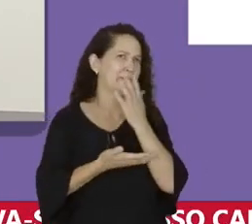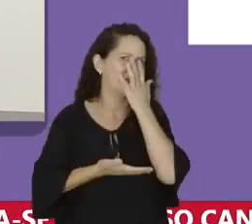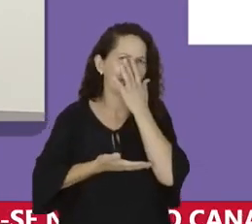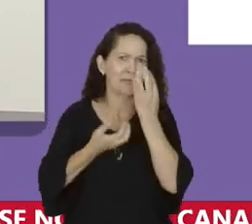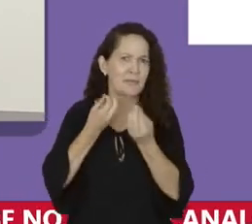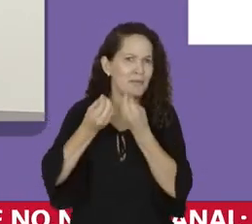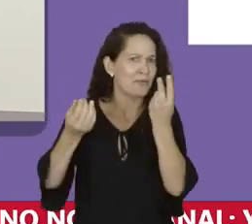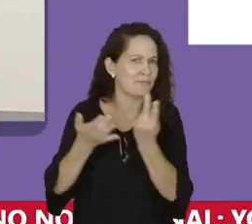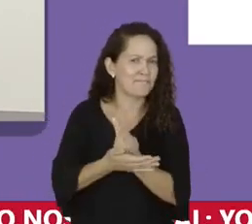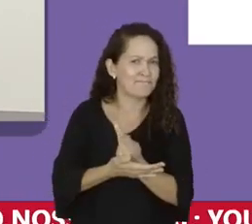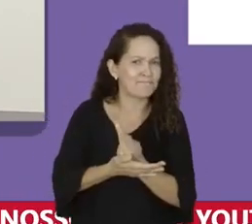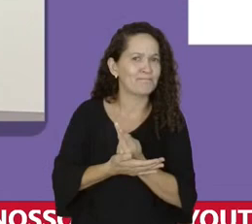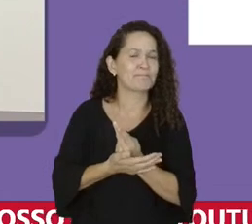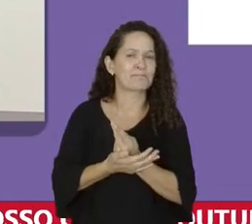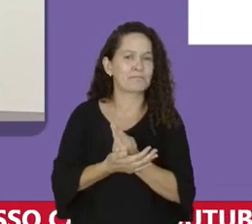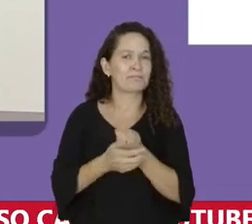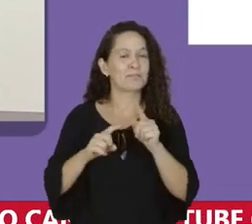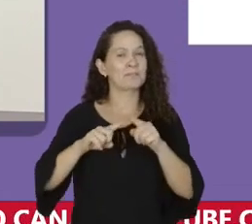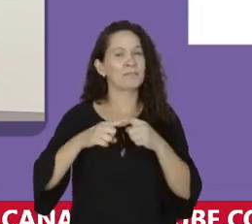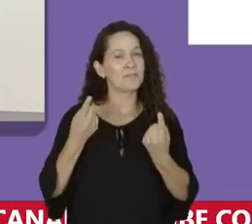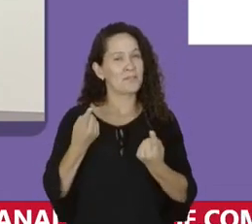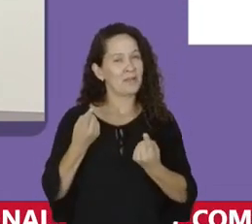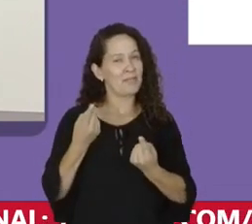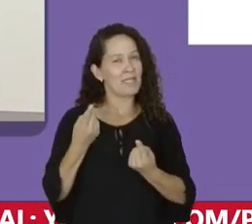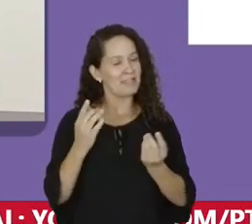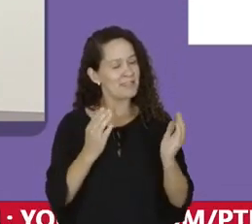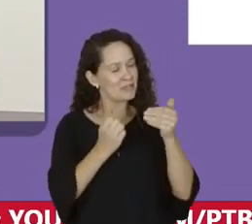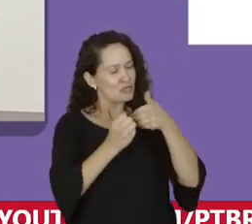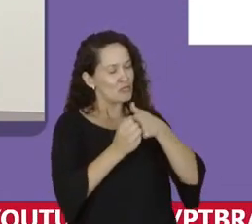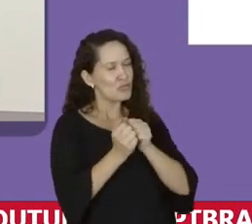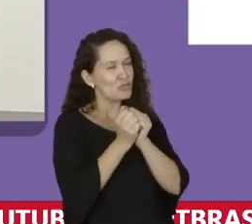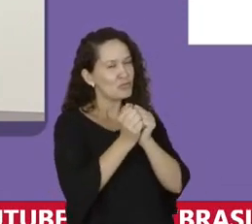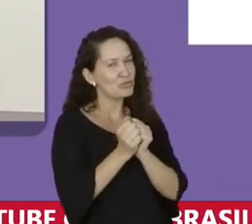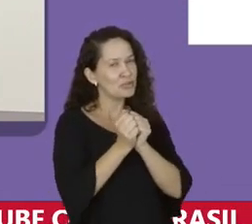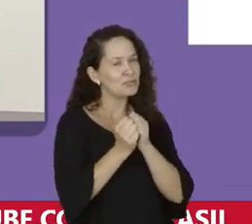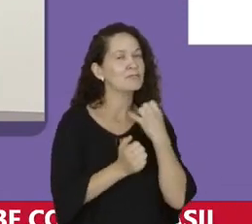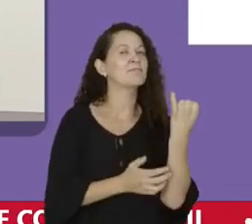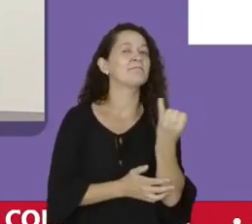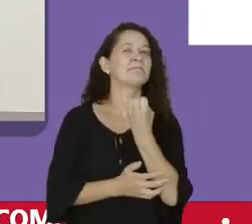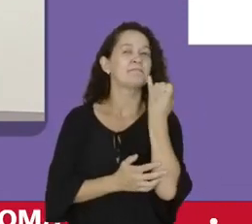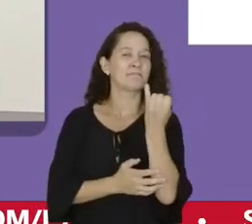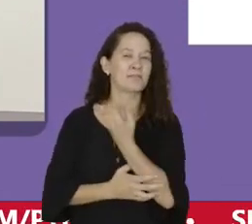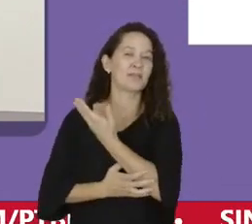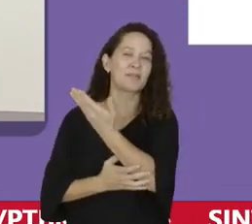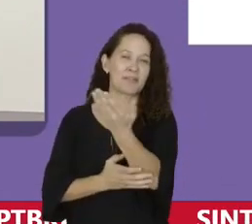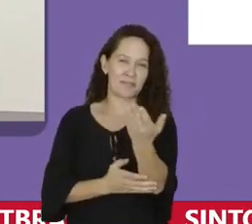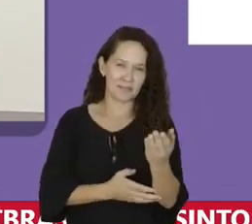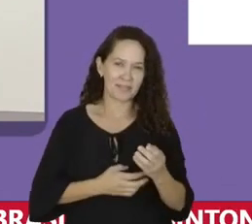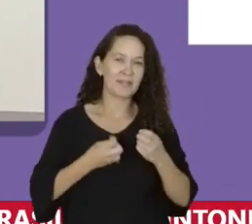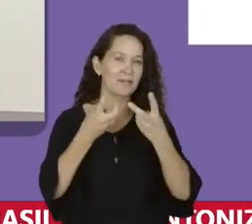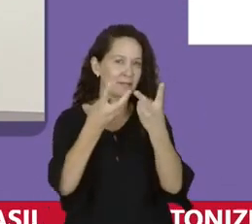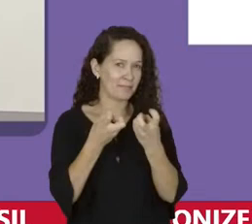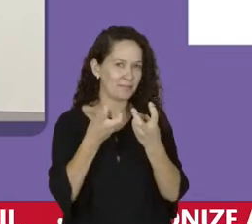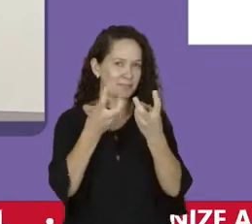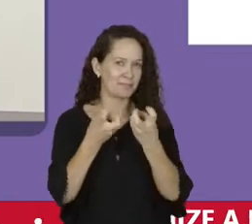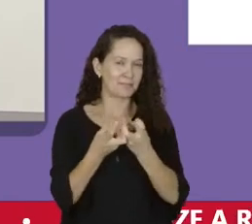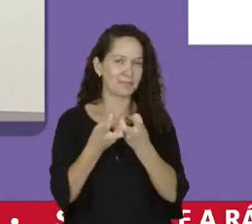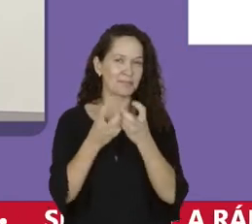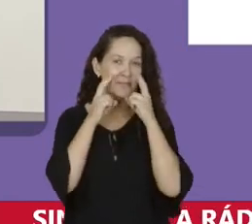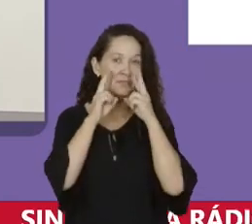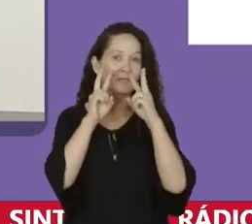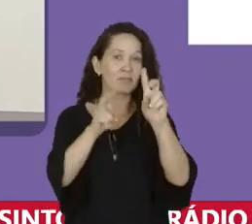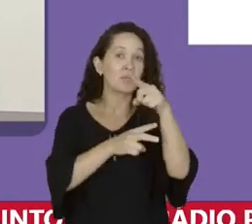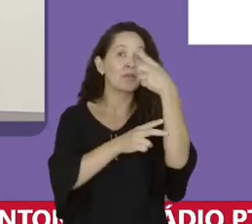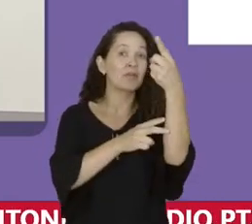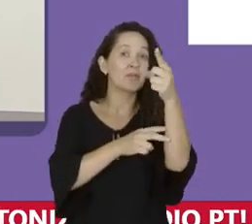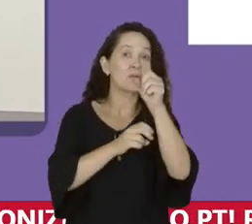assustadora, mas atrás disso há uma coisa muito importante que vocês certamente verão